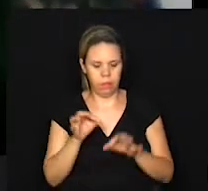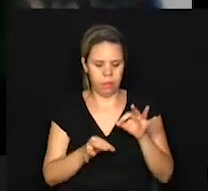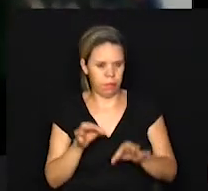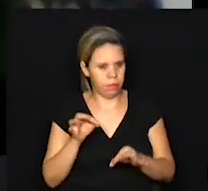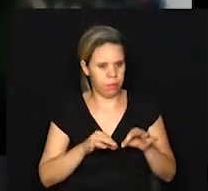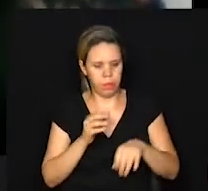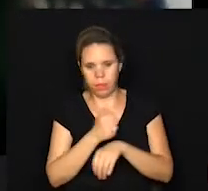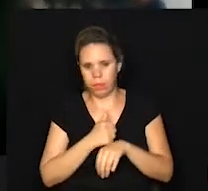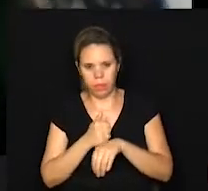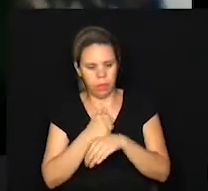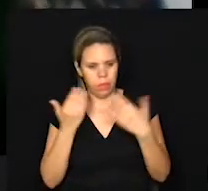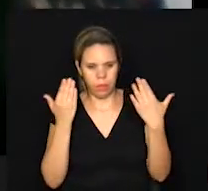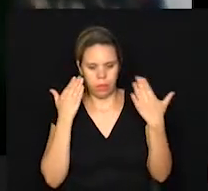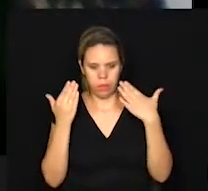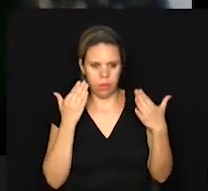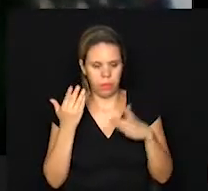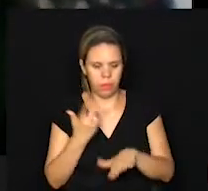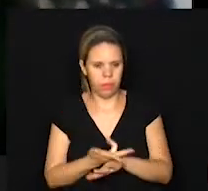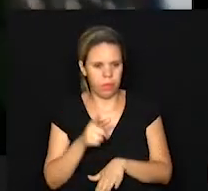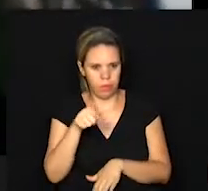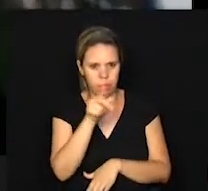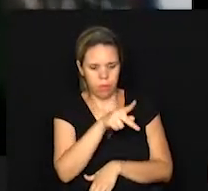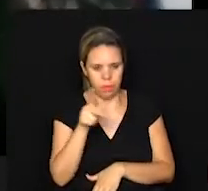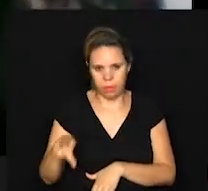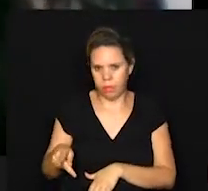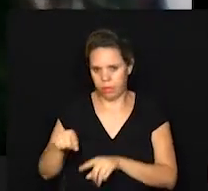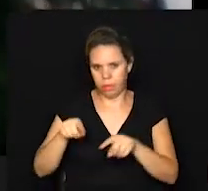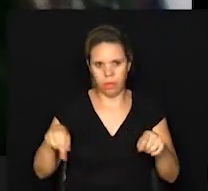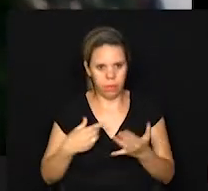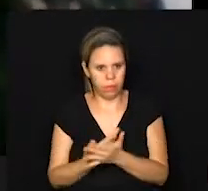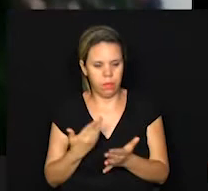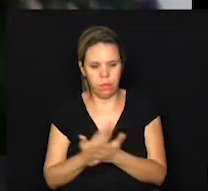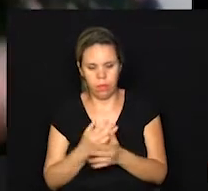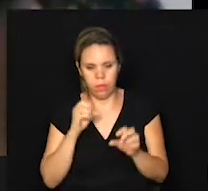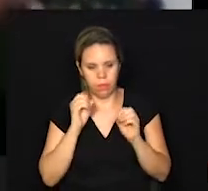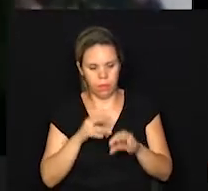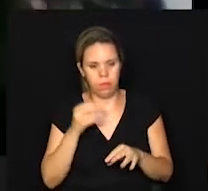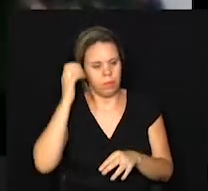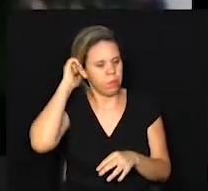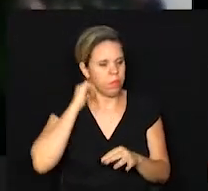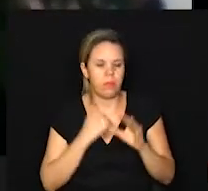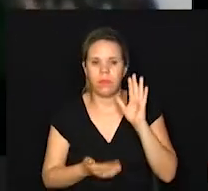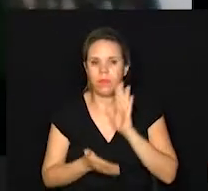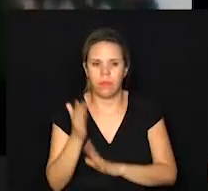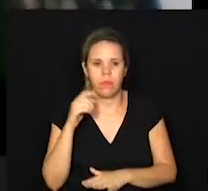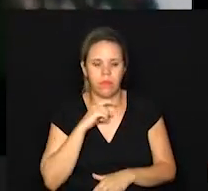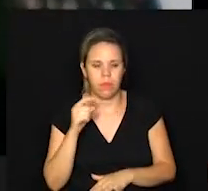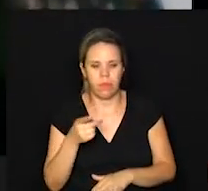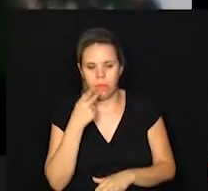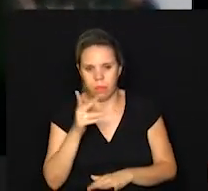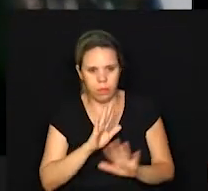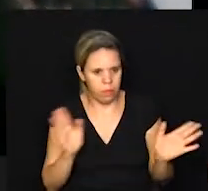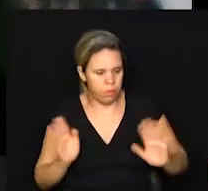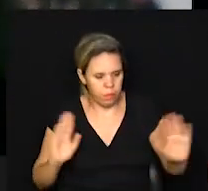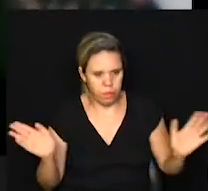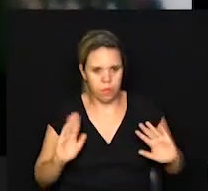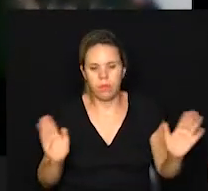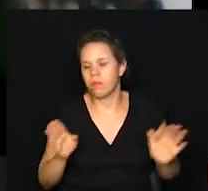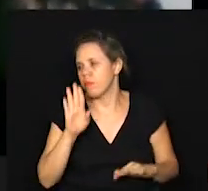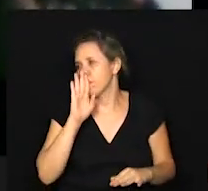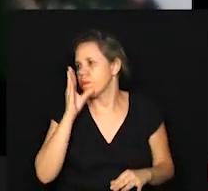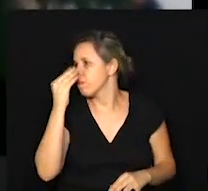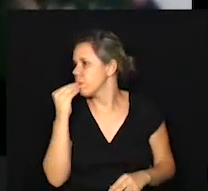psiquiatra ou psicóloga, você é professora, você entra na sala de aula você sai, e com ninguém mais você fala. E silenciada eu